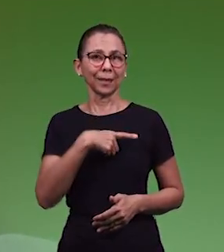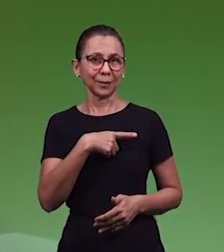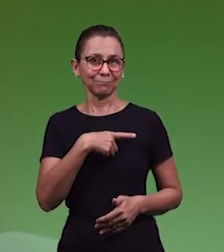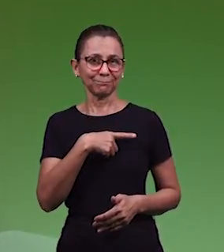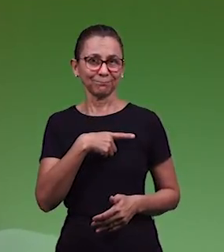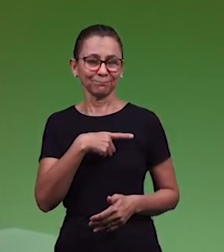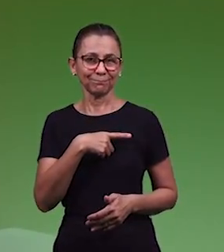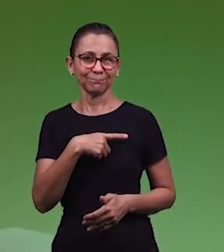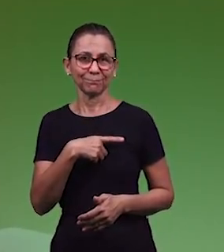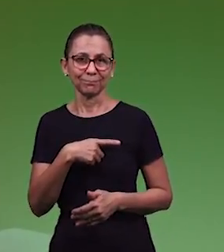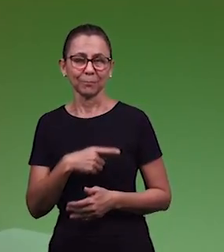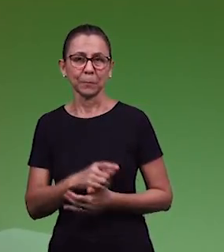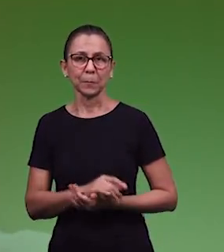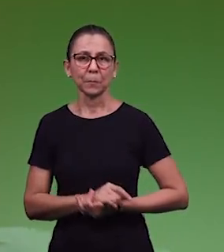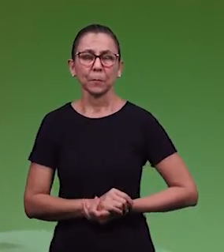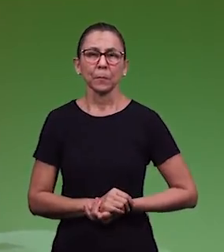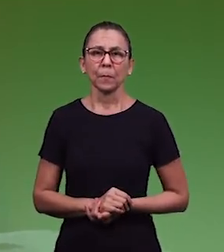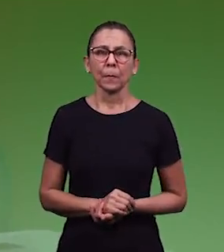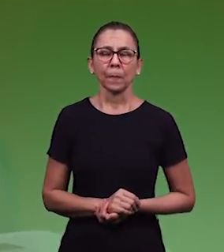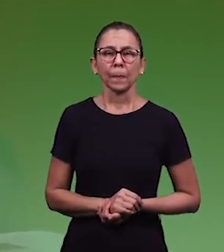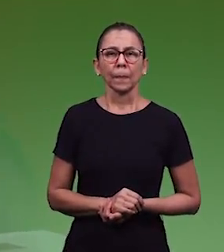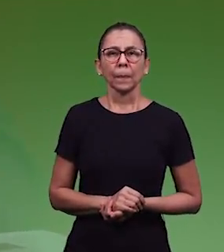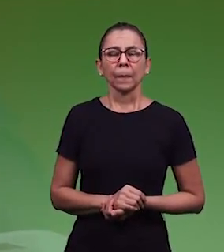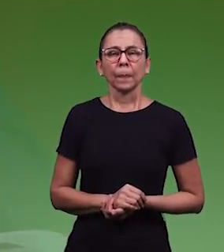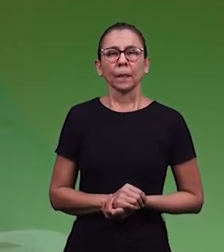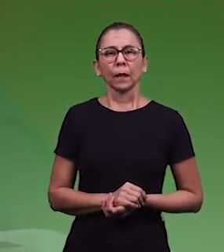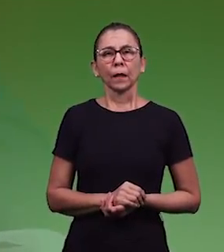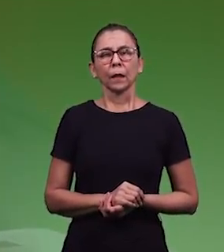nosso crescimento, o que é natural,